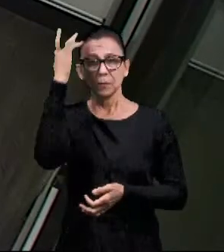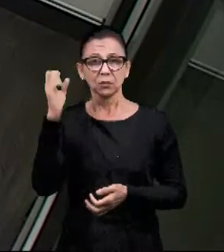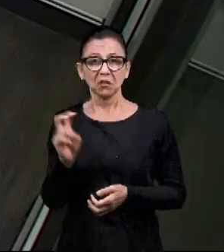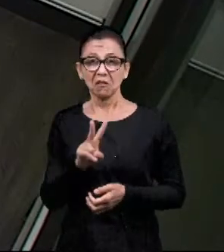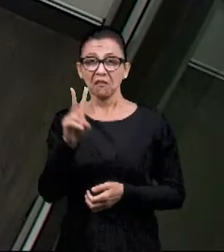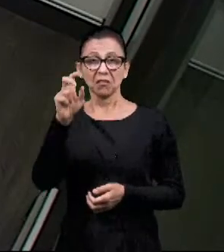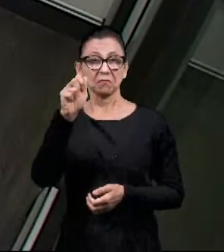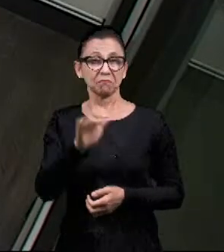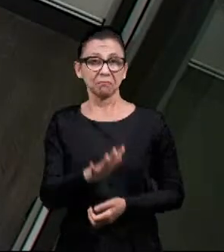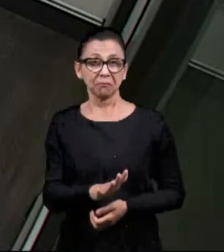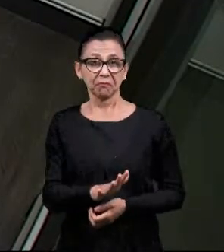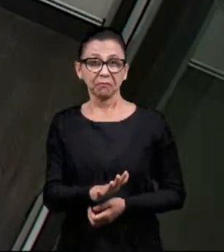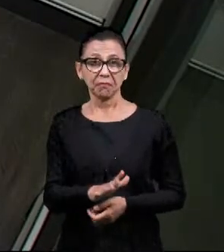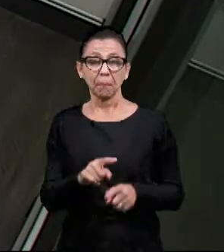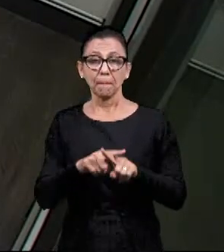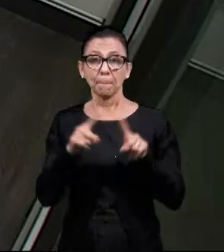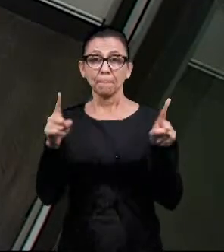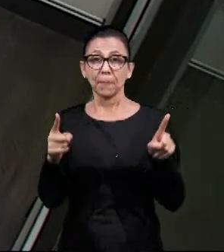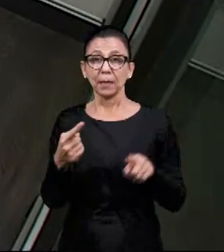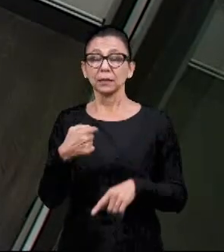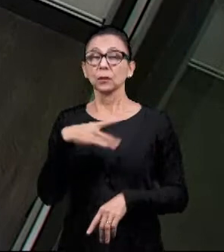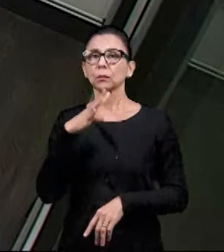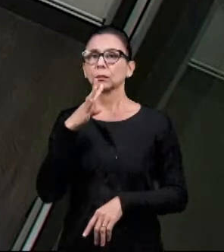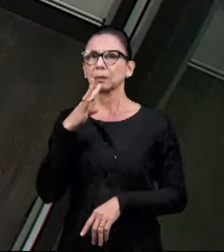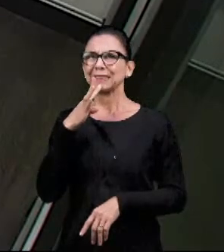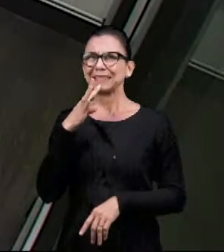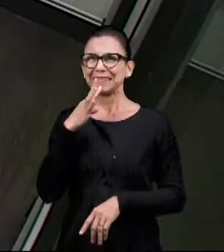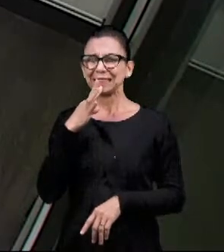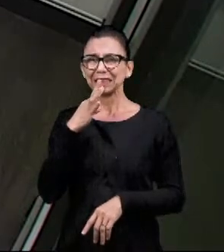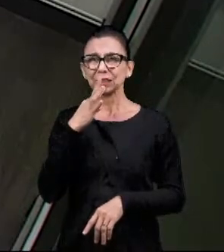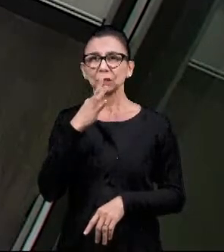eu conheço centenas, recebo